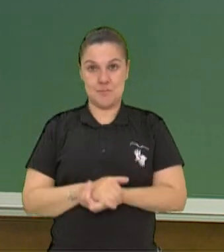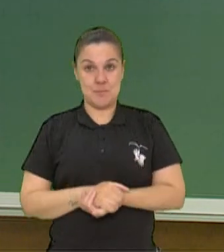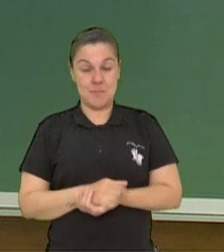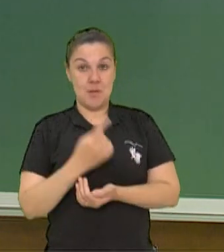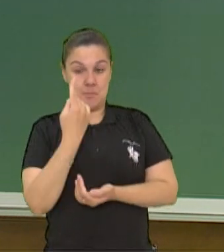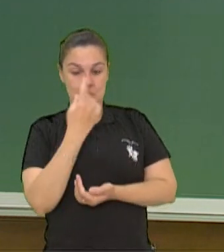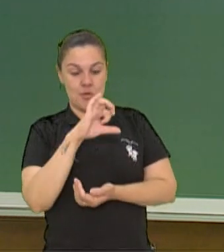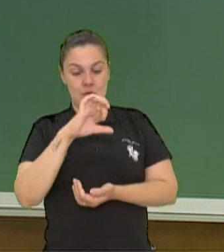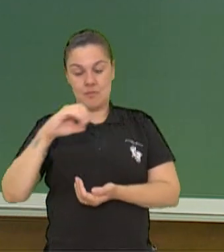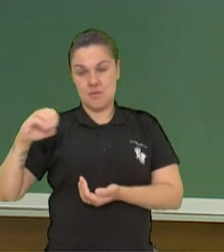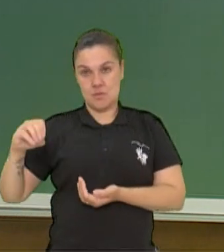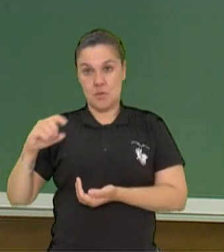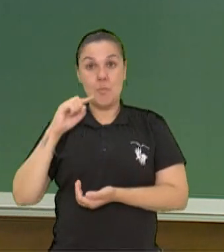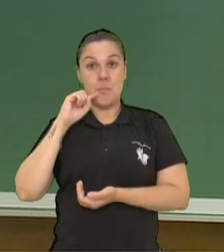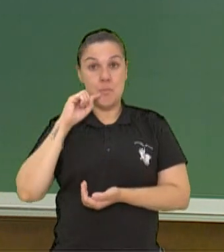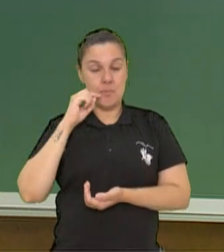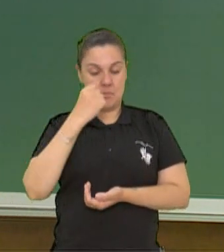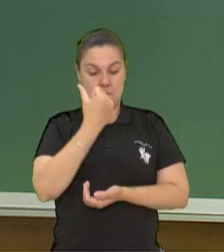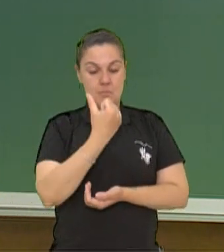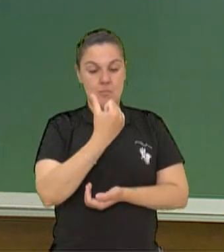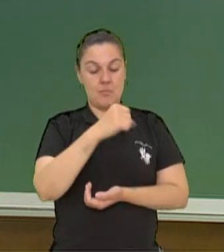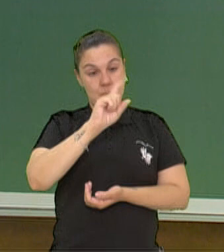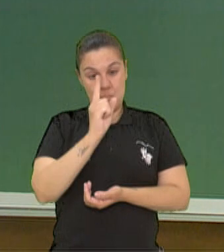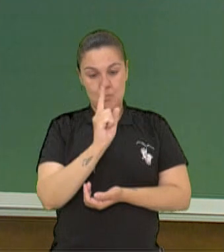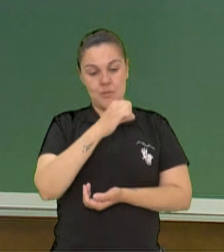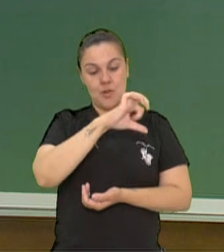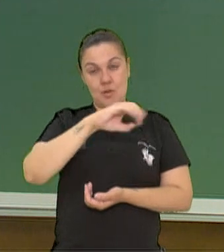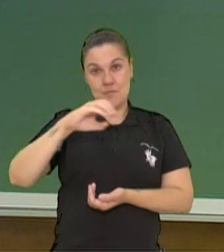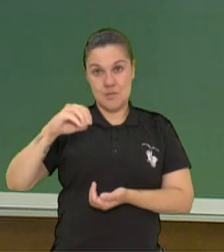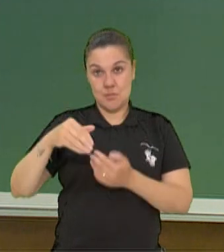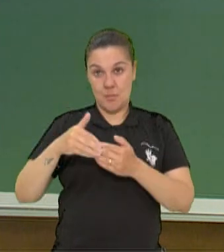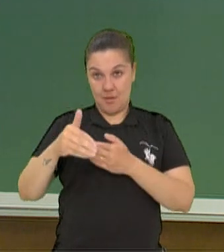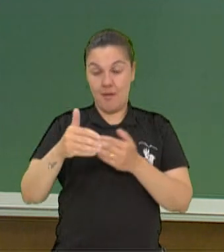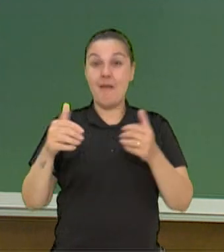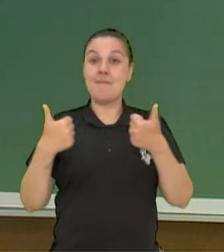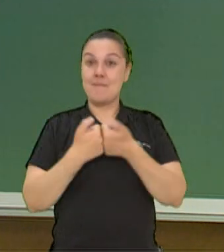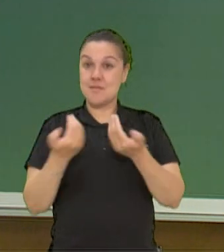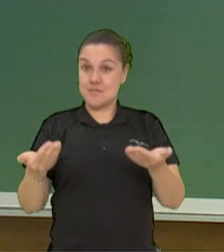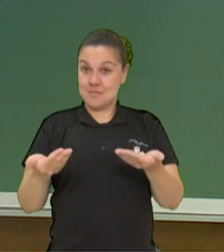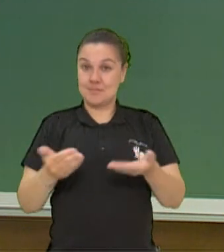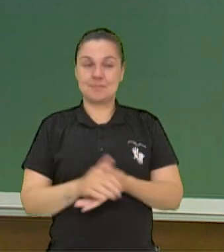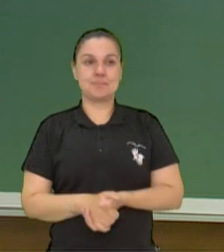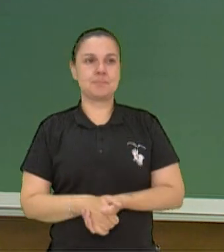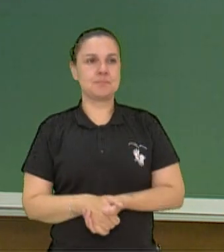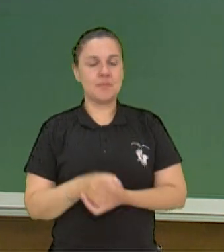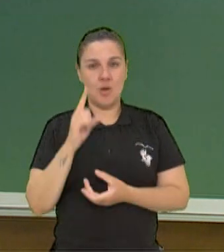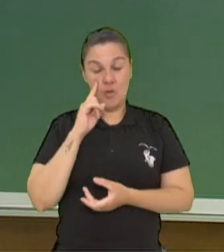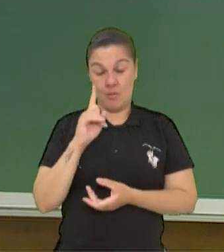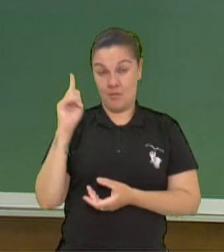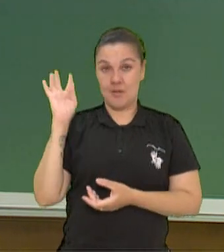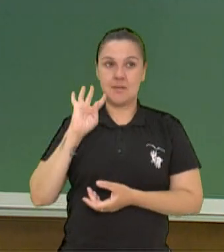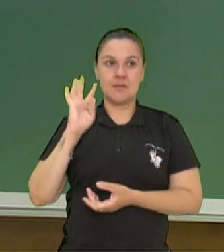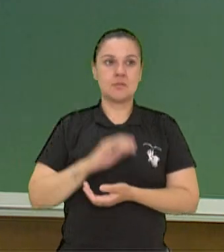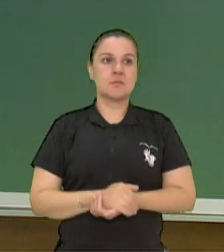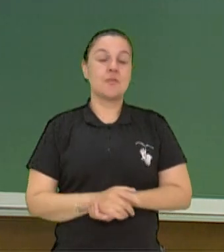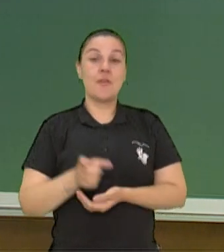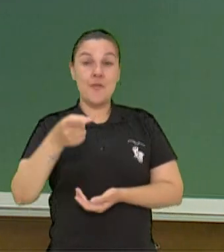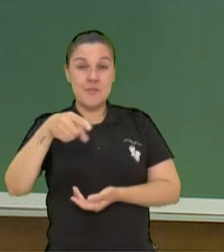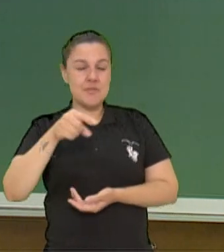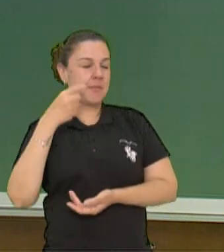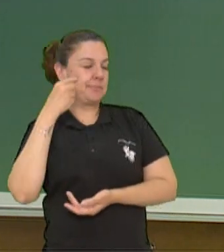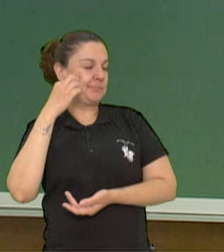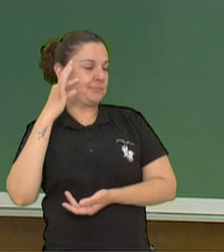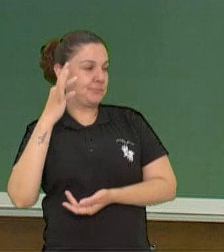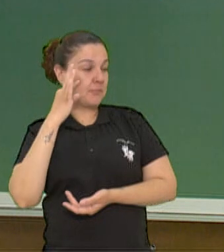daqui de 1900 para cá, nós chamamos física moderna. Pessoal, e olha que curioso, hoje você vai ter uma